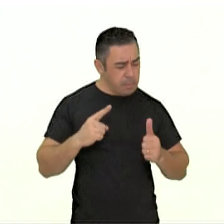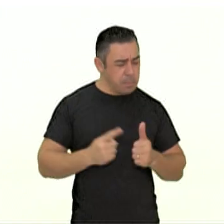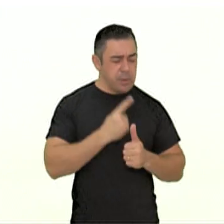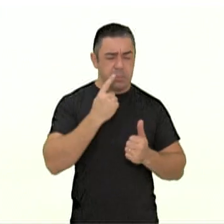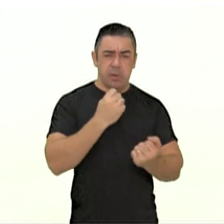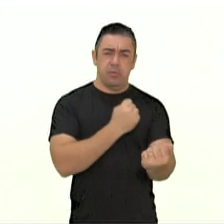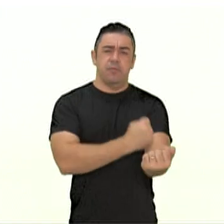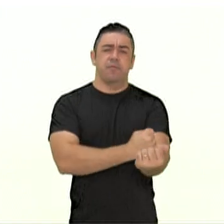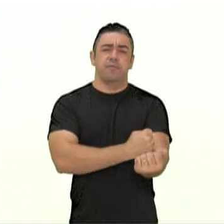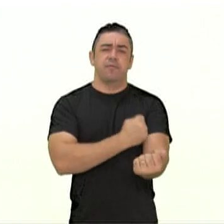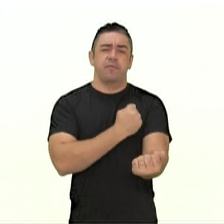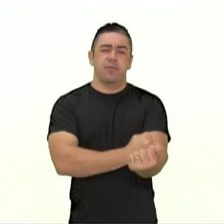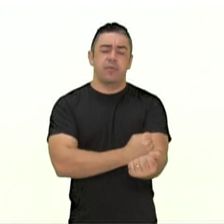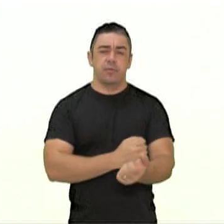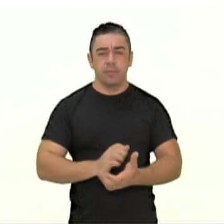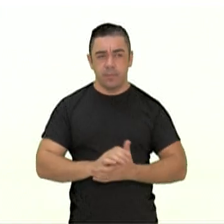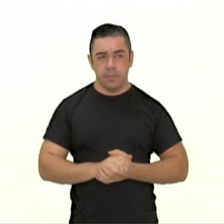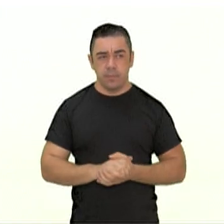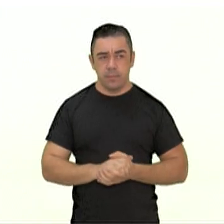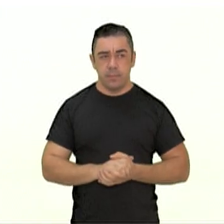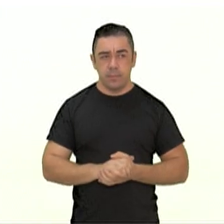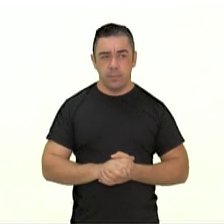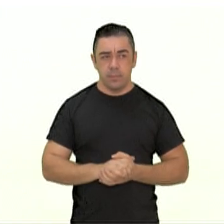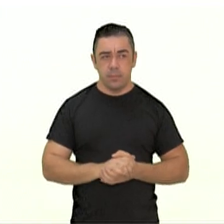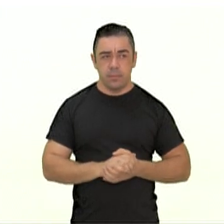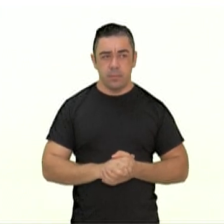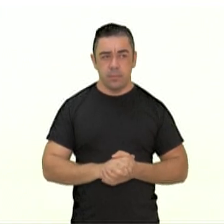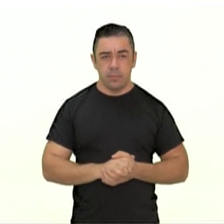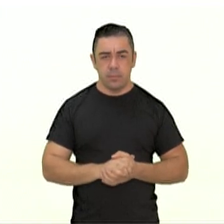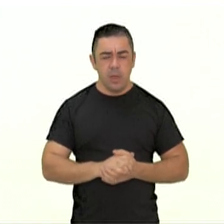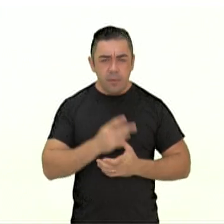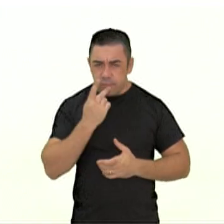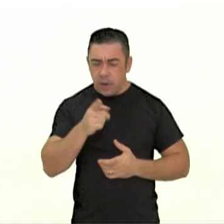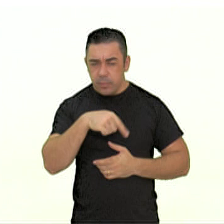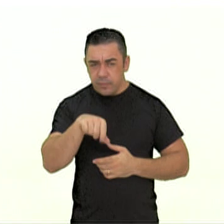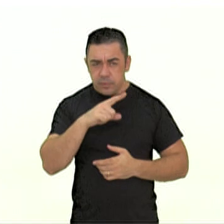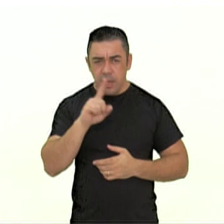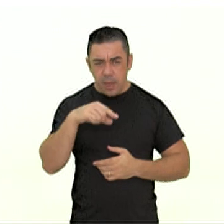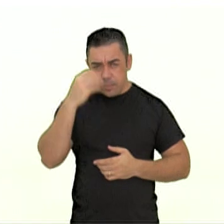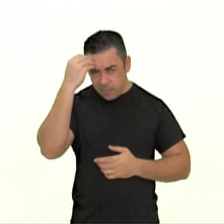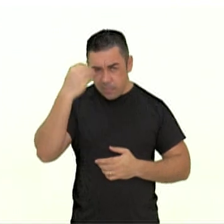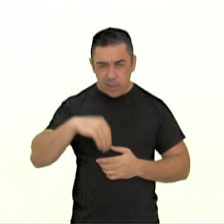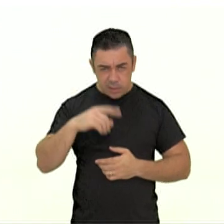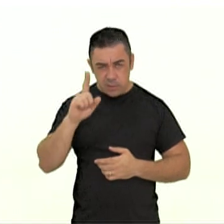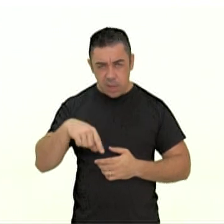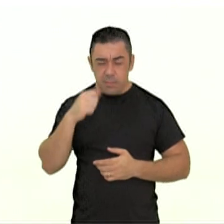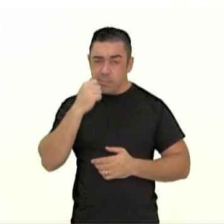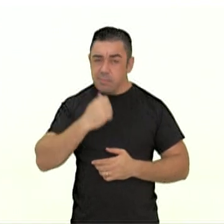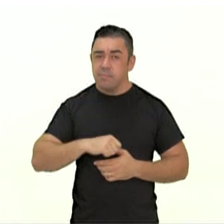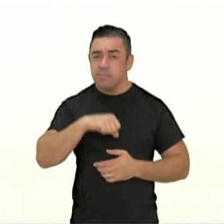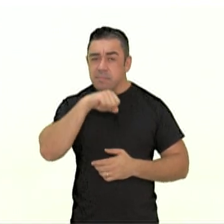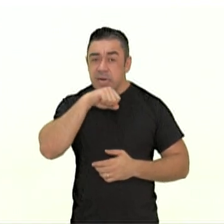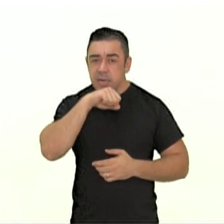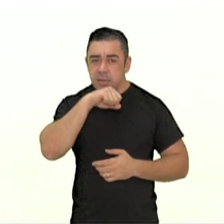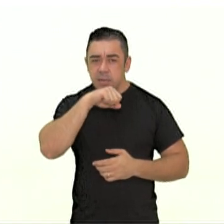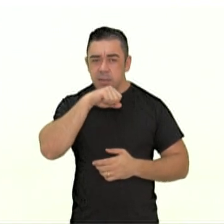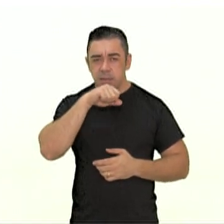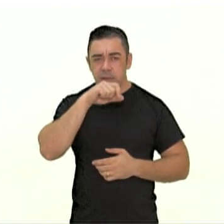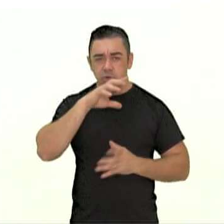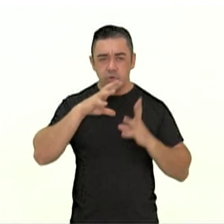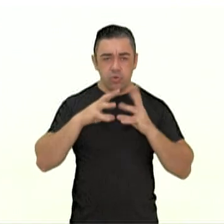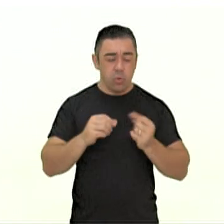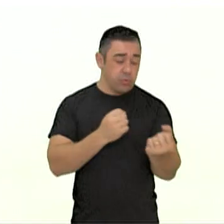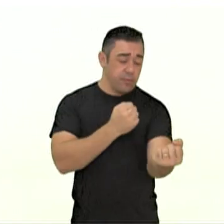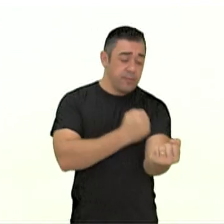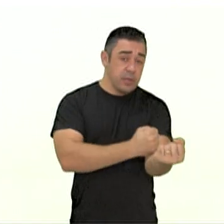Se eu chegar para vocês e falar, a preguiça é a mãe de todos os vícios, vocês vão me entender, não vão?